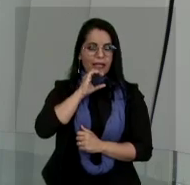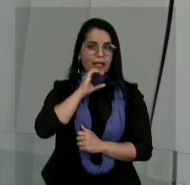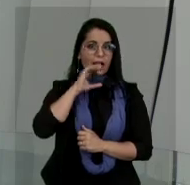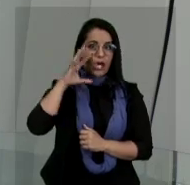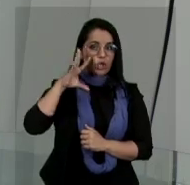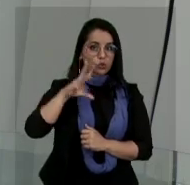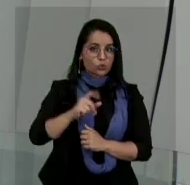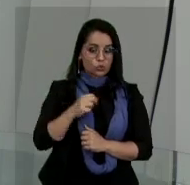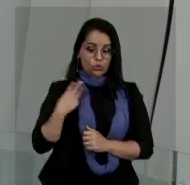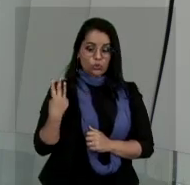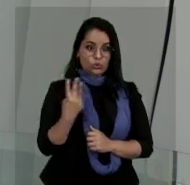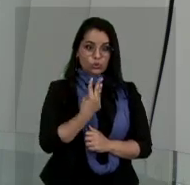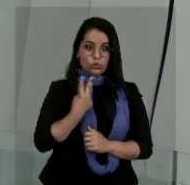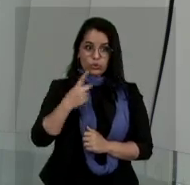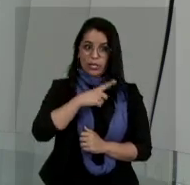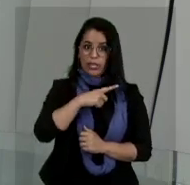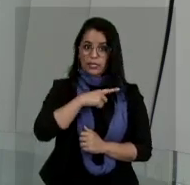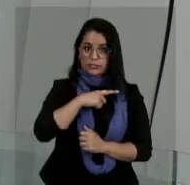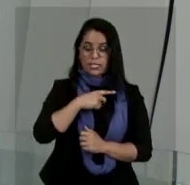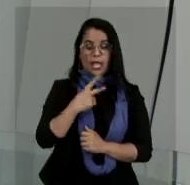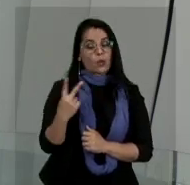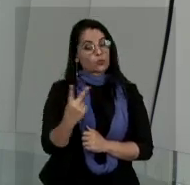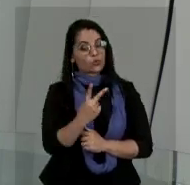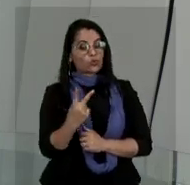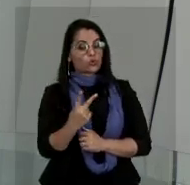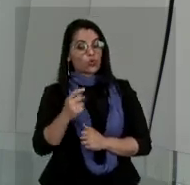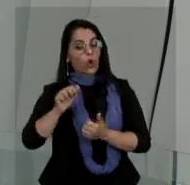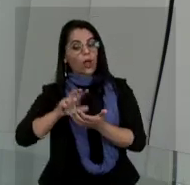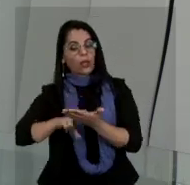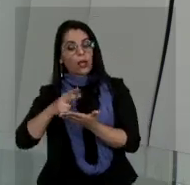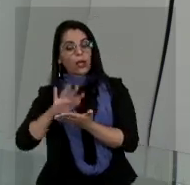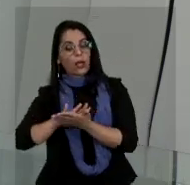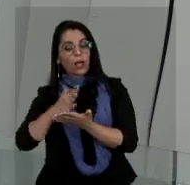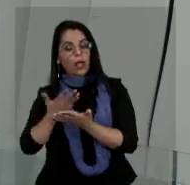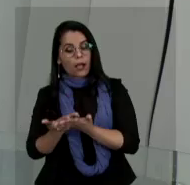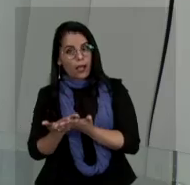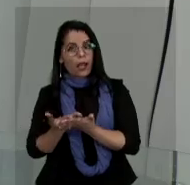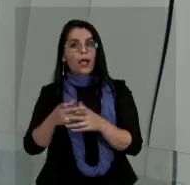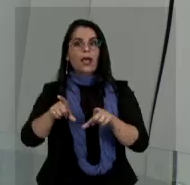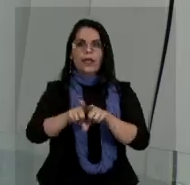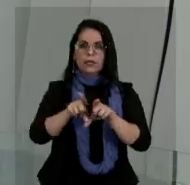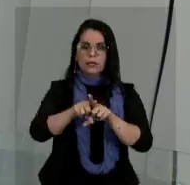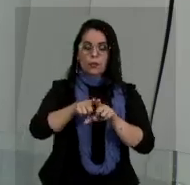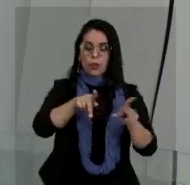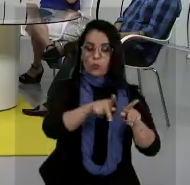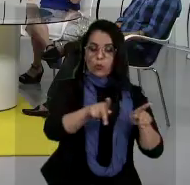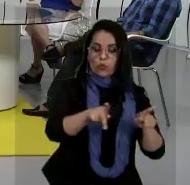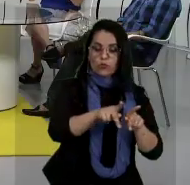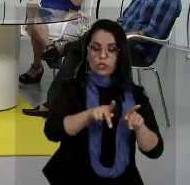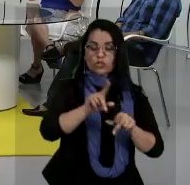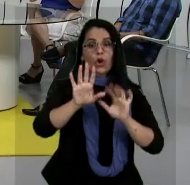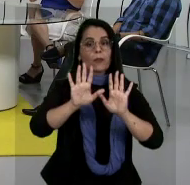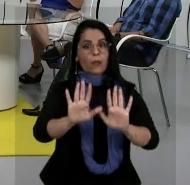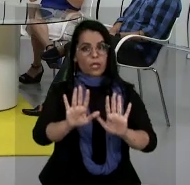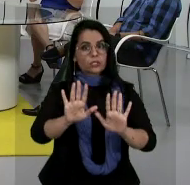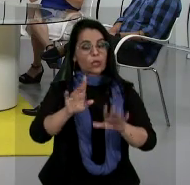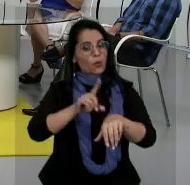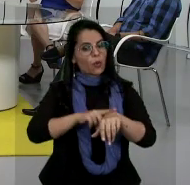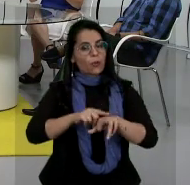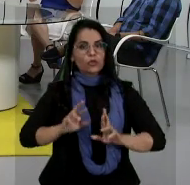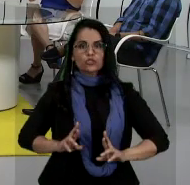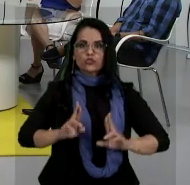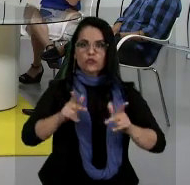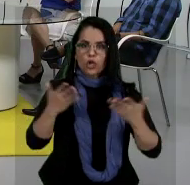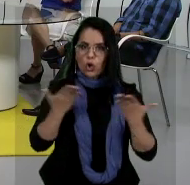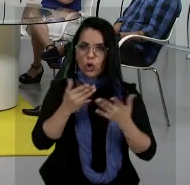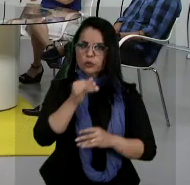interpretando agora, que temos as duas habilitações, são momentos distintos. Hoje eu estou